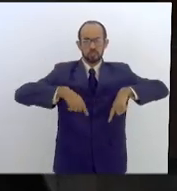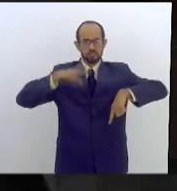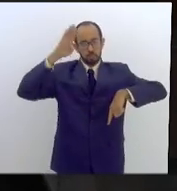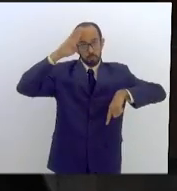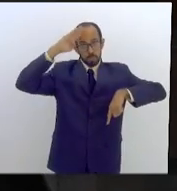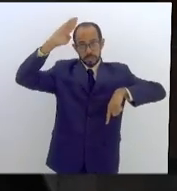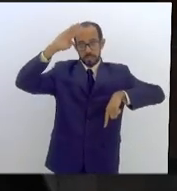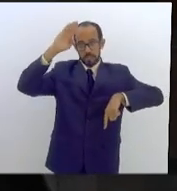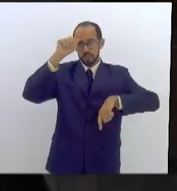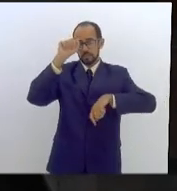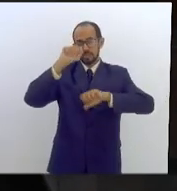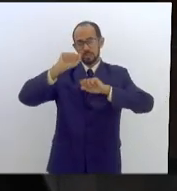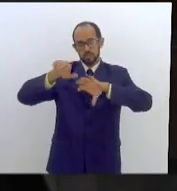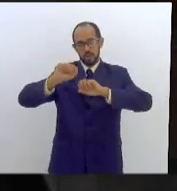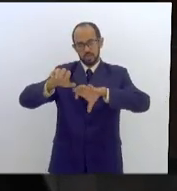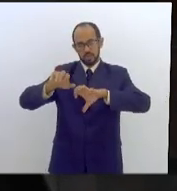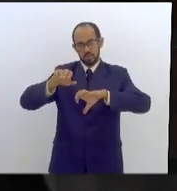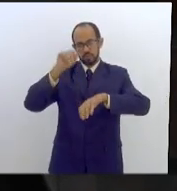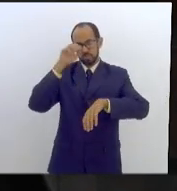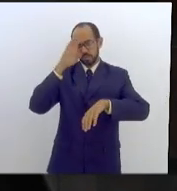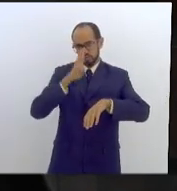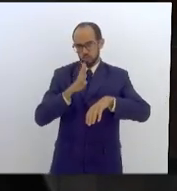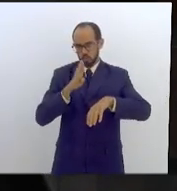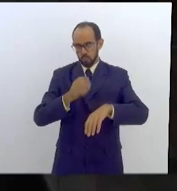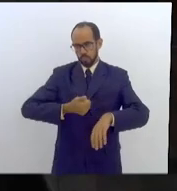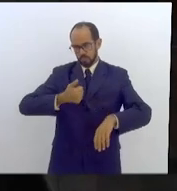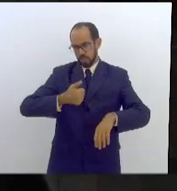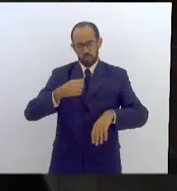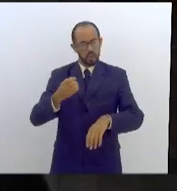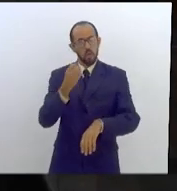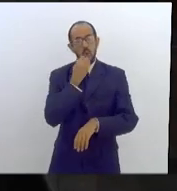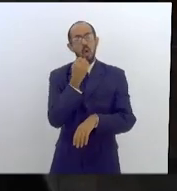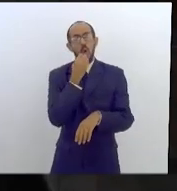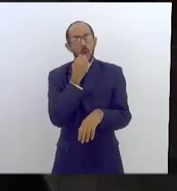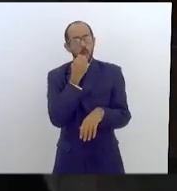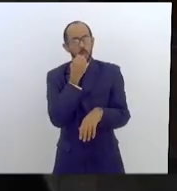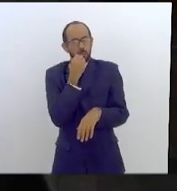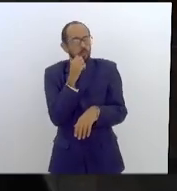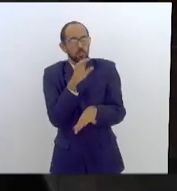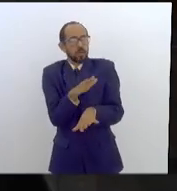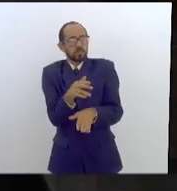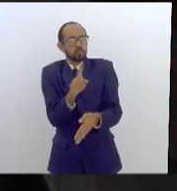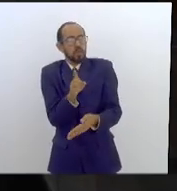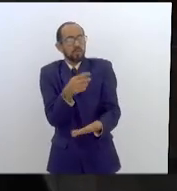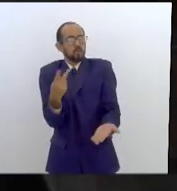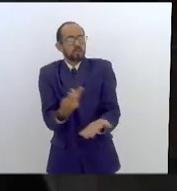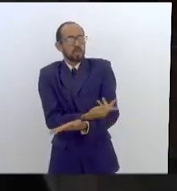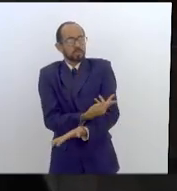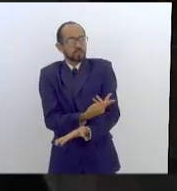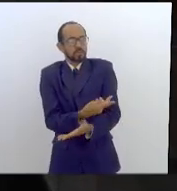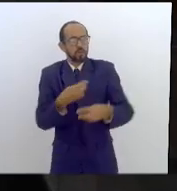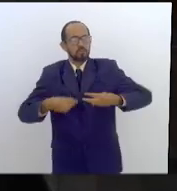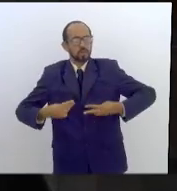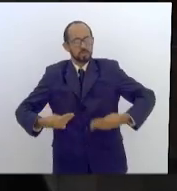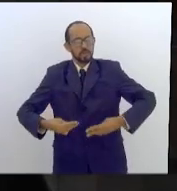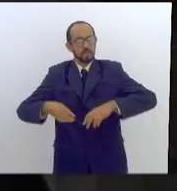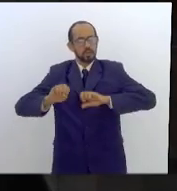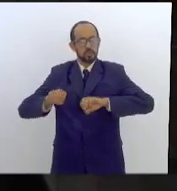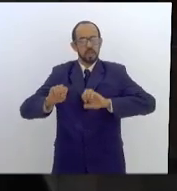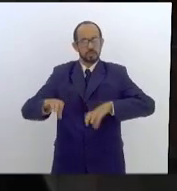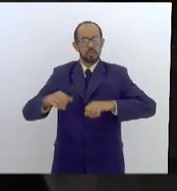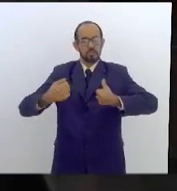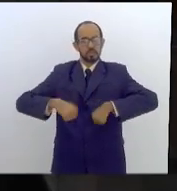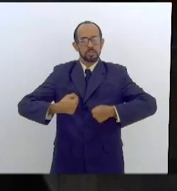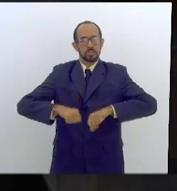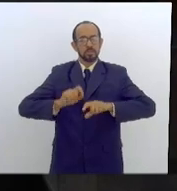brasileira um deles que parece Óbvio mas não está acontecendo que o Ministério da Educação dos Paulo tem que